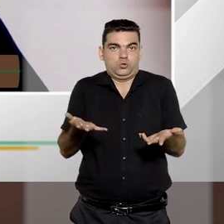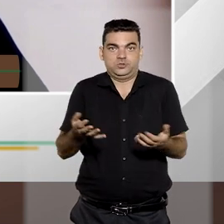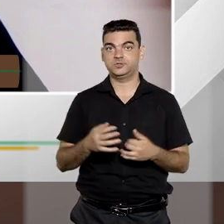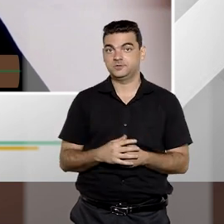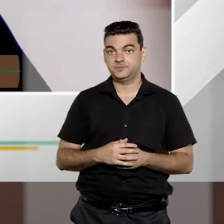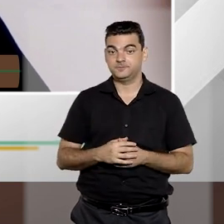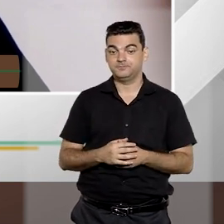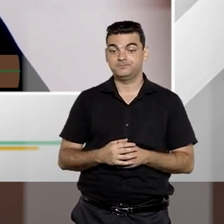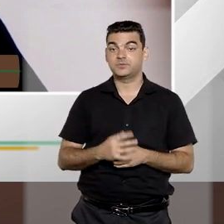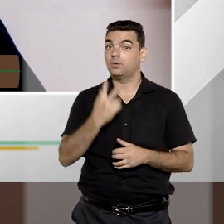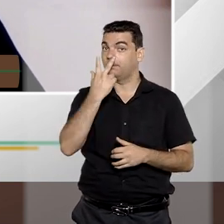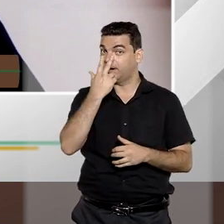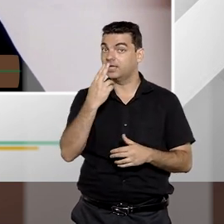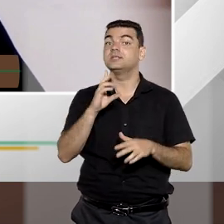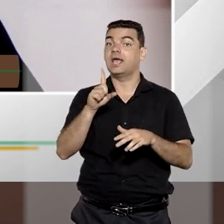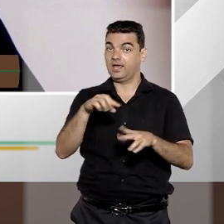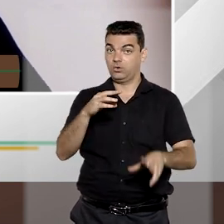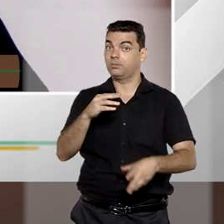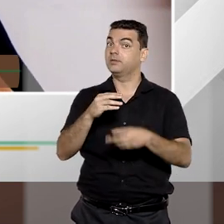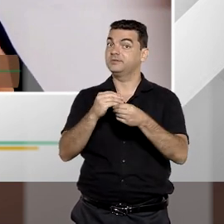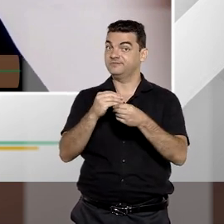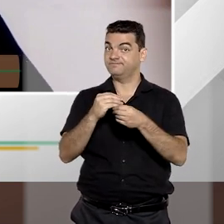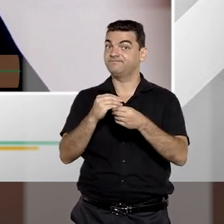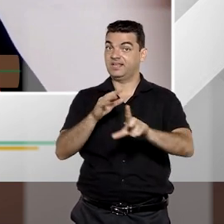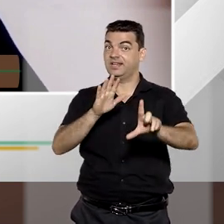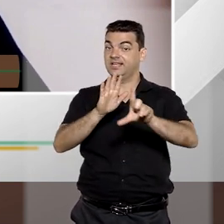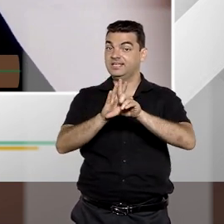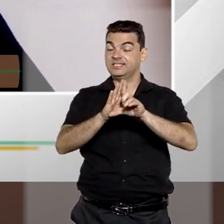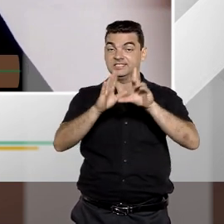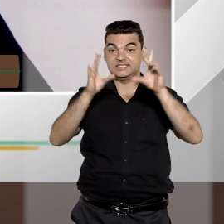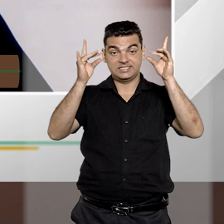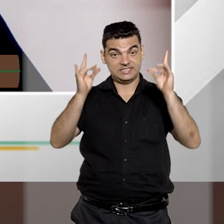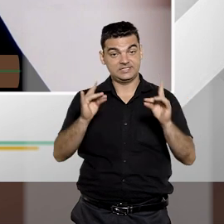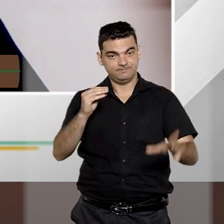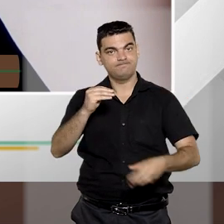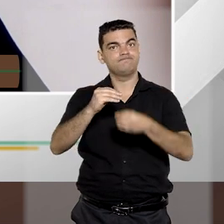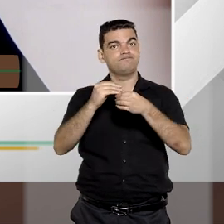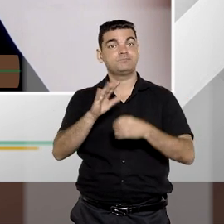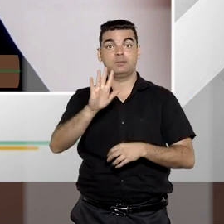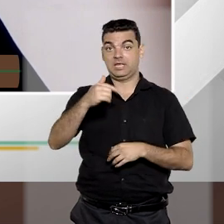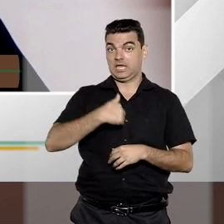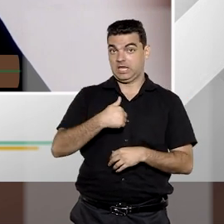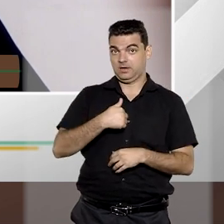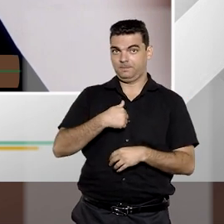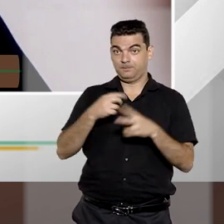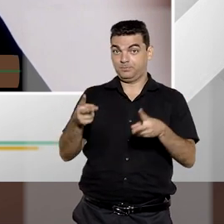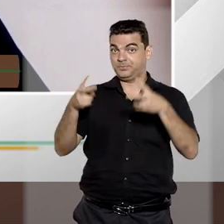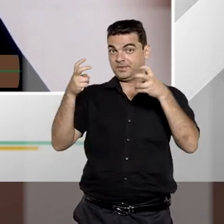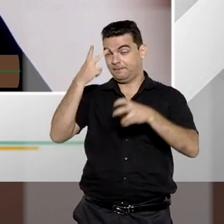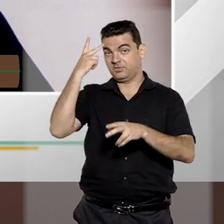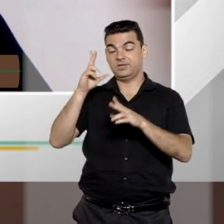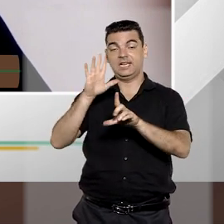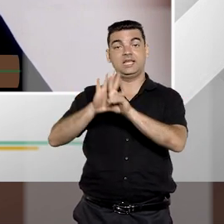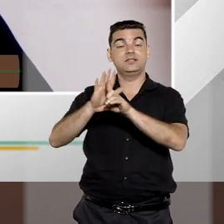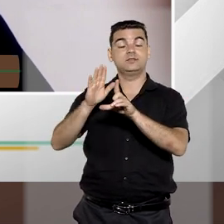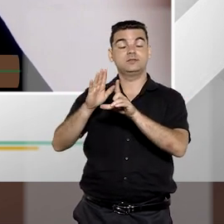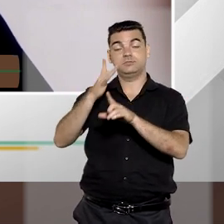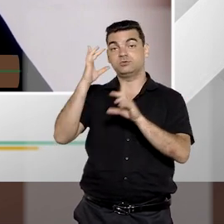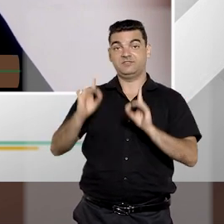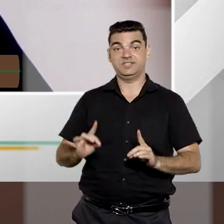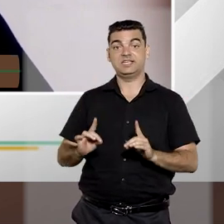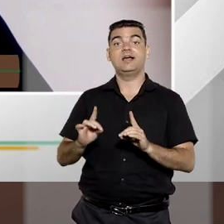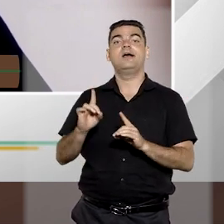Então, elas são como uma forma de complementação, são leis que se complementam. Mas, na minha percepção, o Estatuto da Pessoa com Deficiência veio